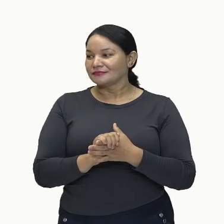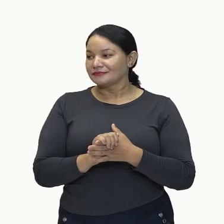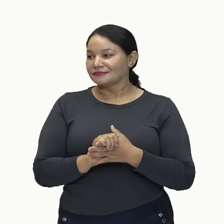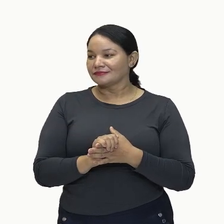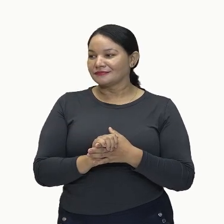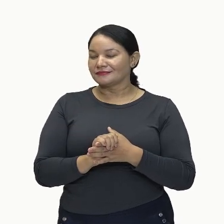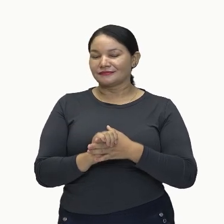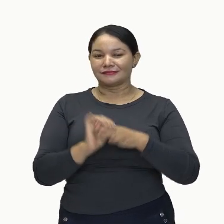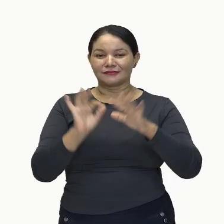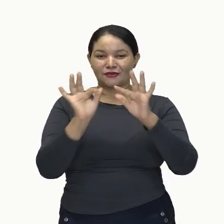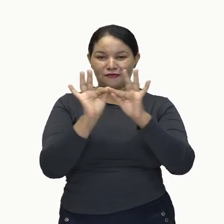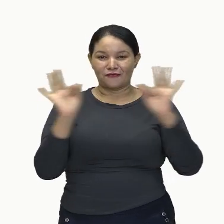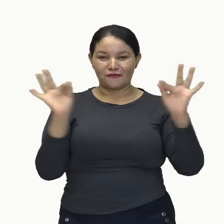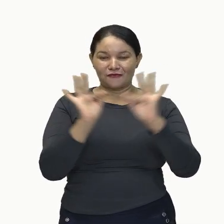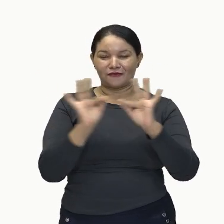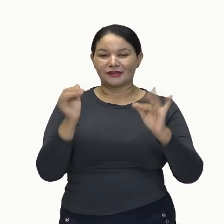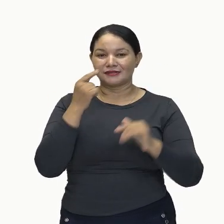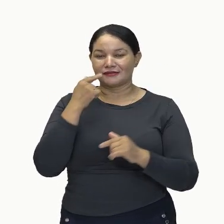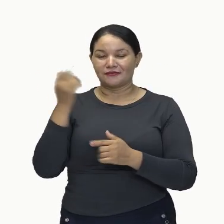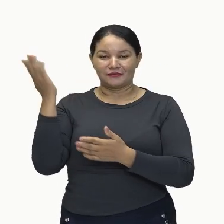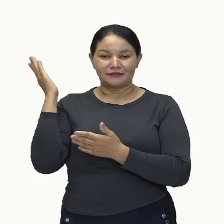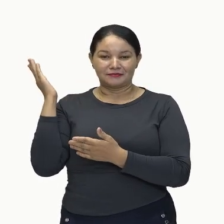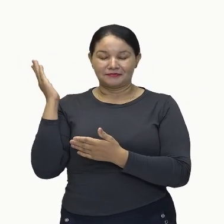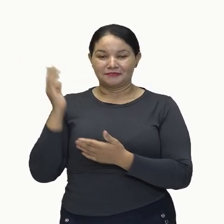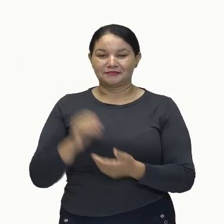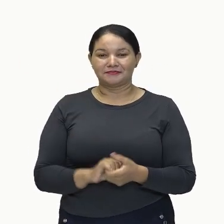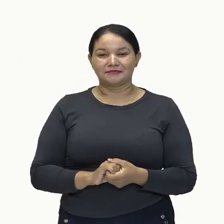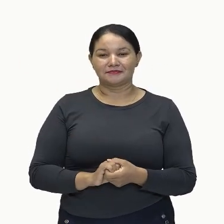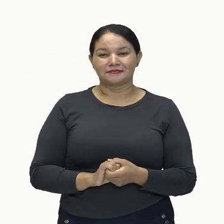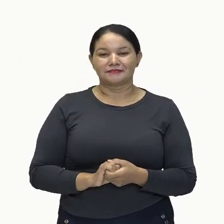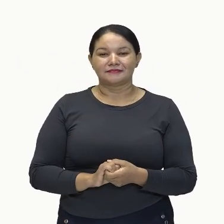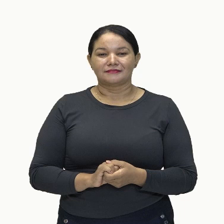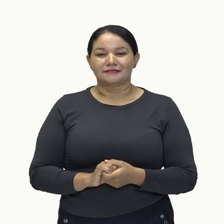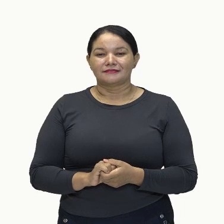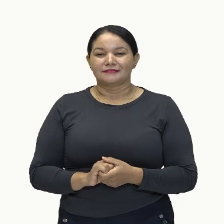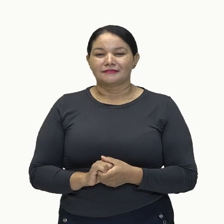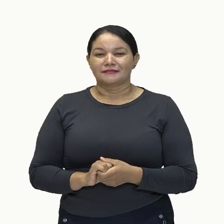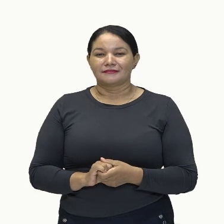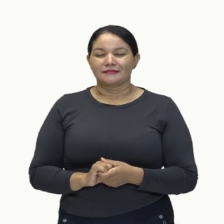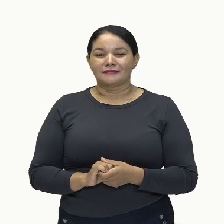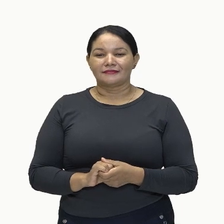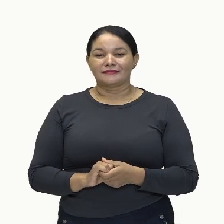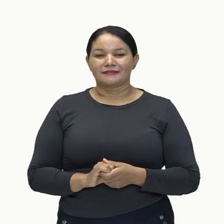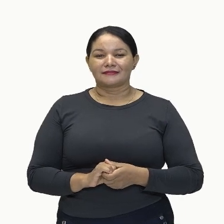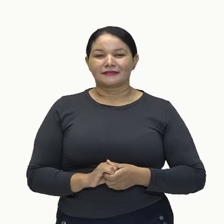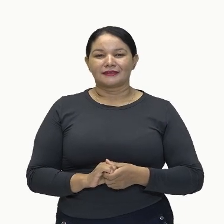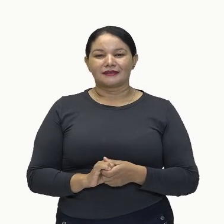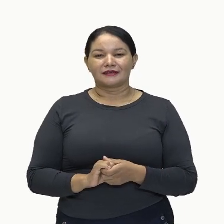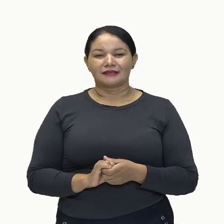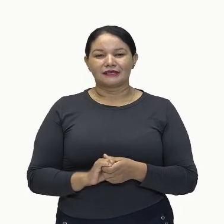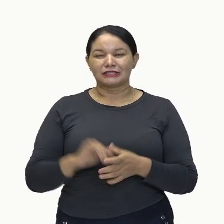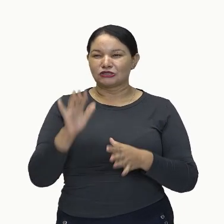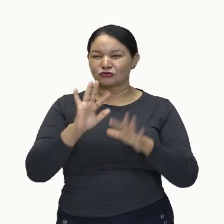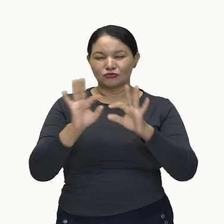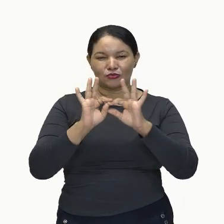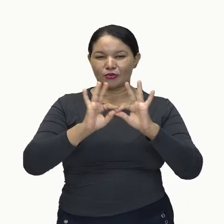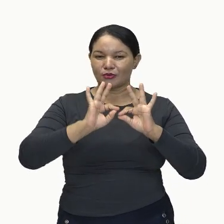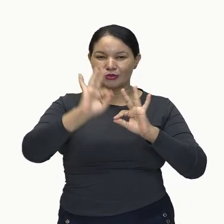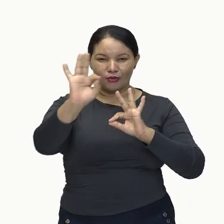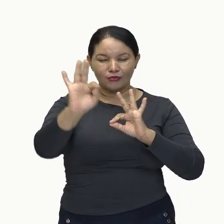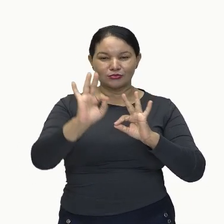que a paisagem ela se mostra de maneira deformada, vaga, se via tudo longe, no halo